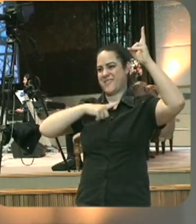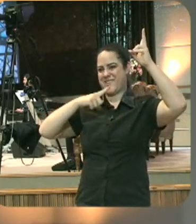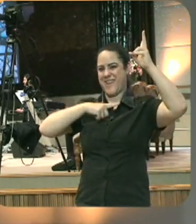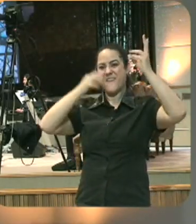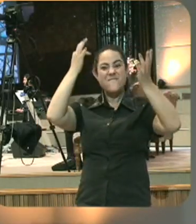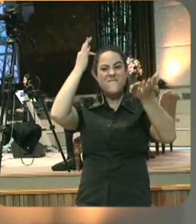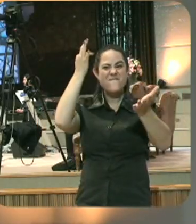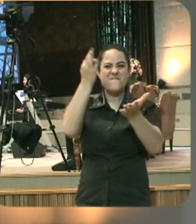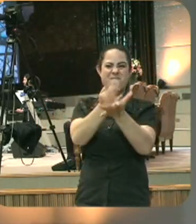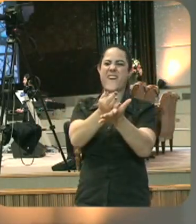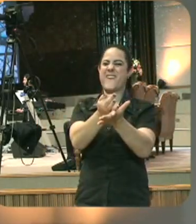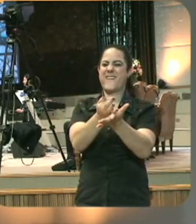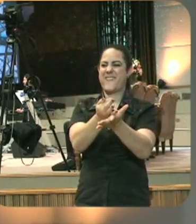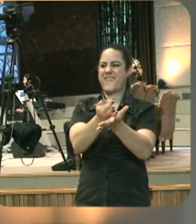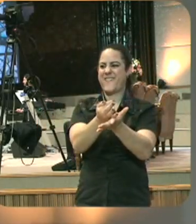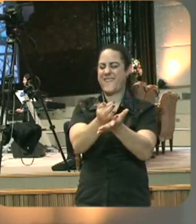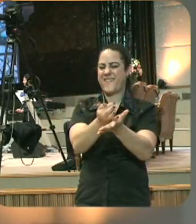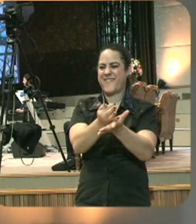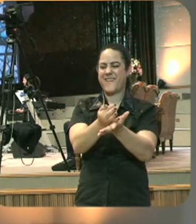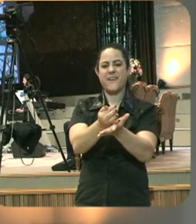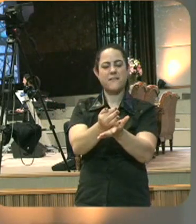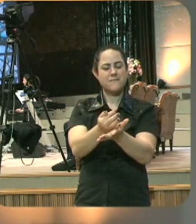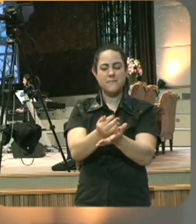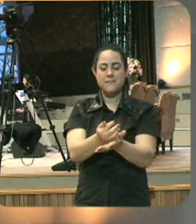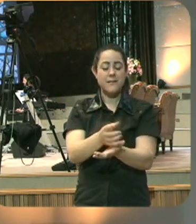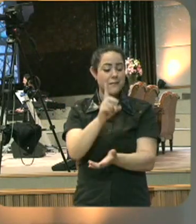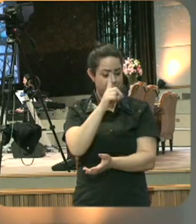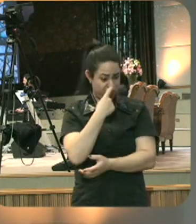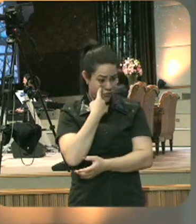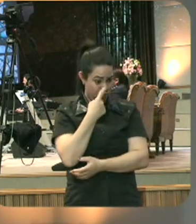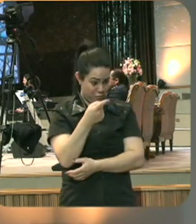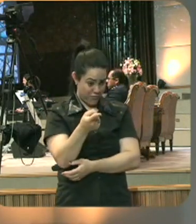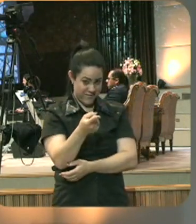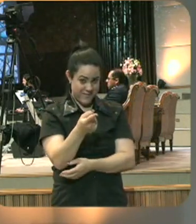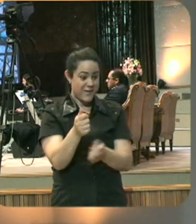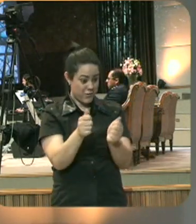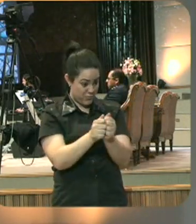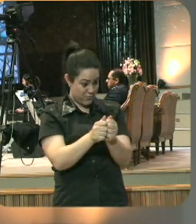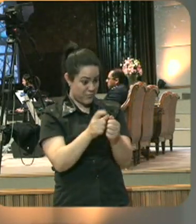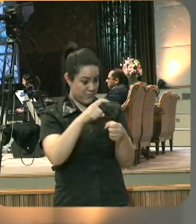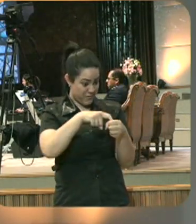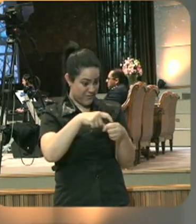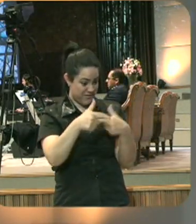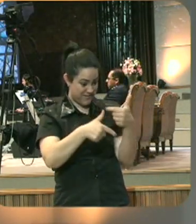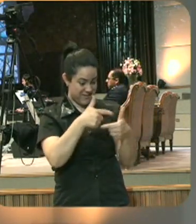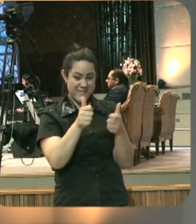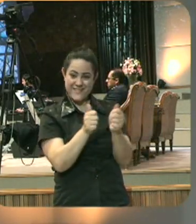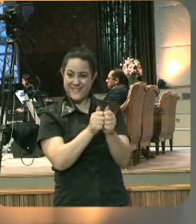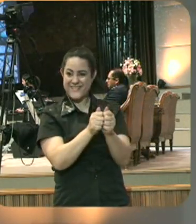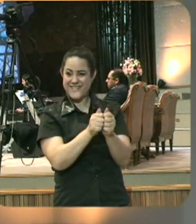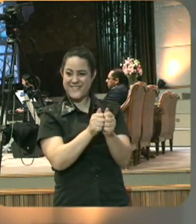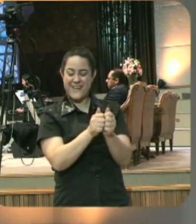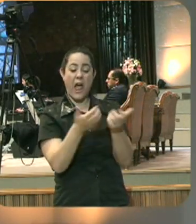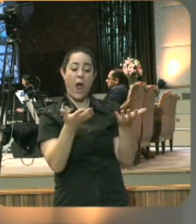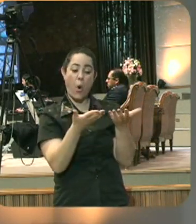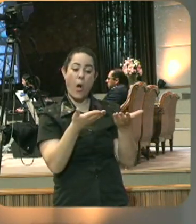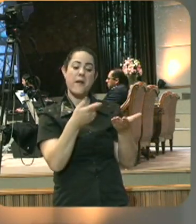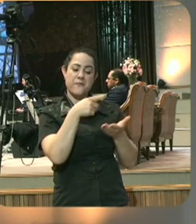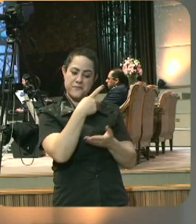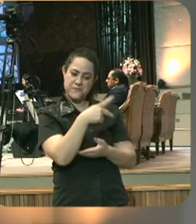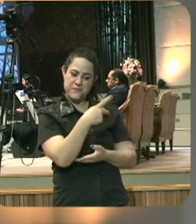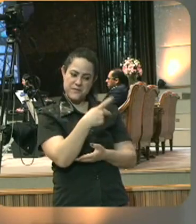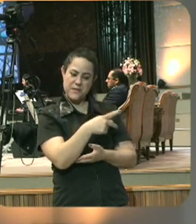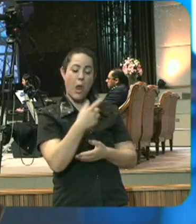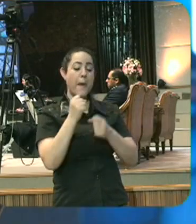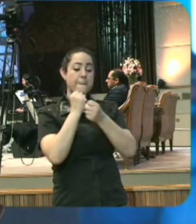cai a muralha. Eu disse: falei? Vamos junto. E ele diz: agora está na sua vez,